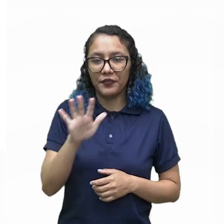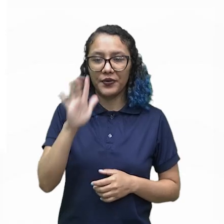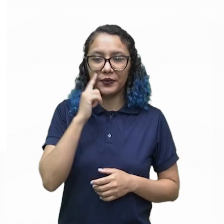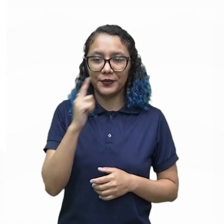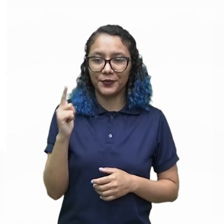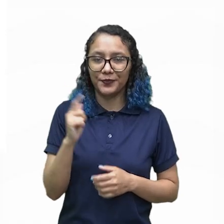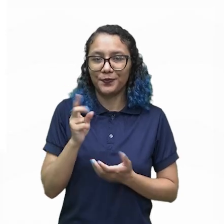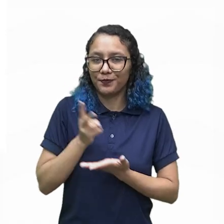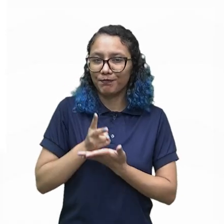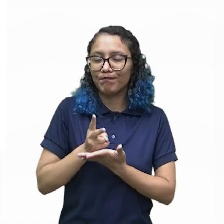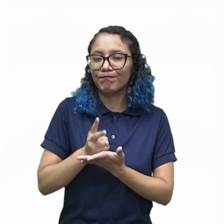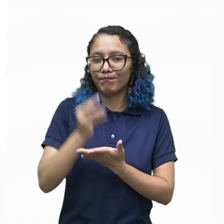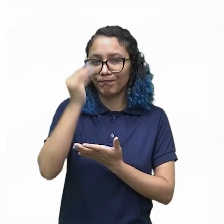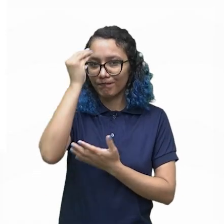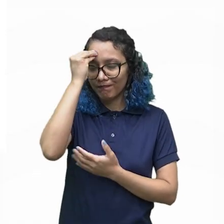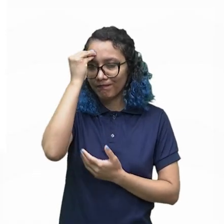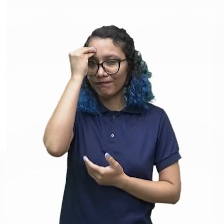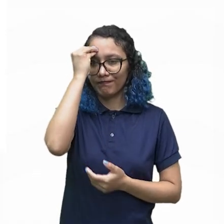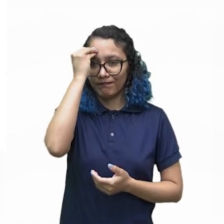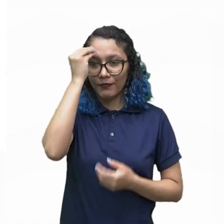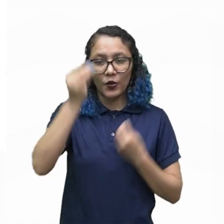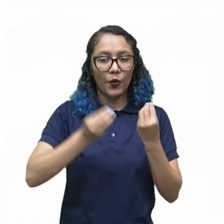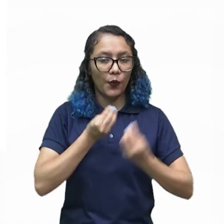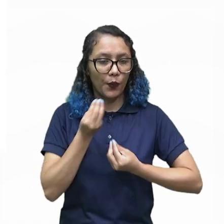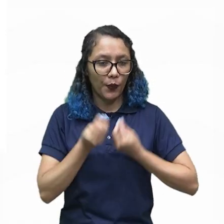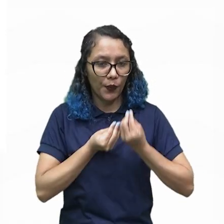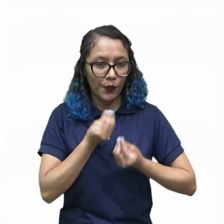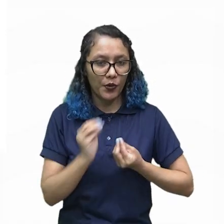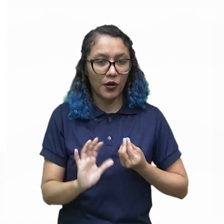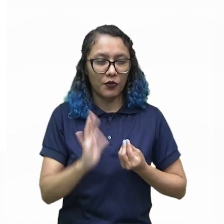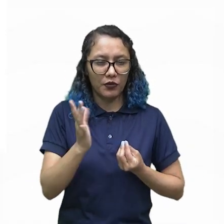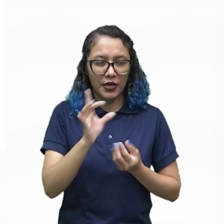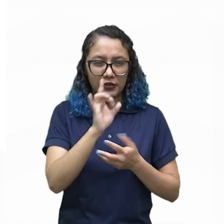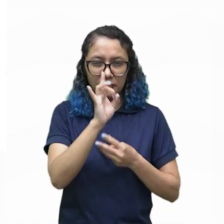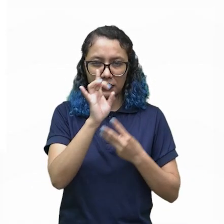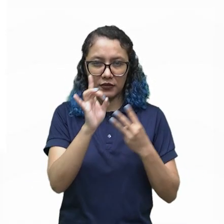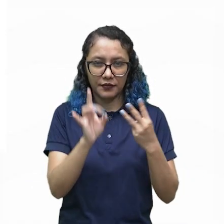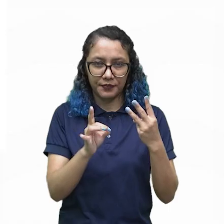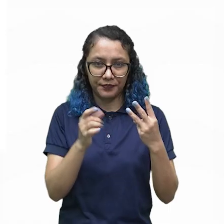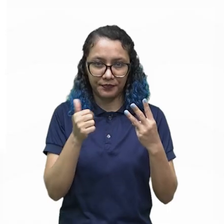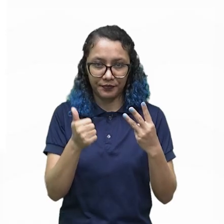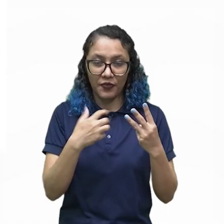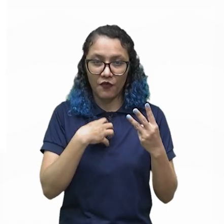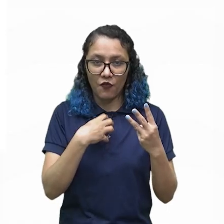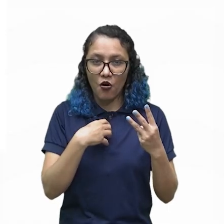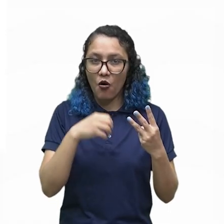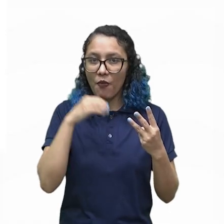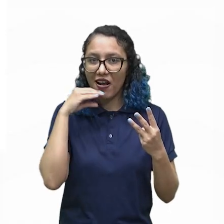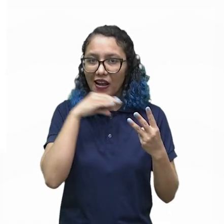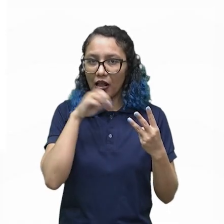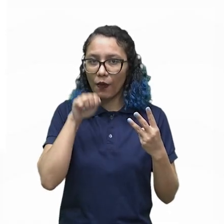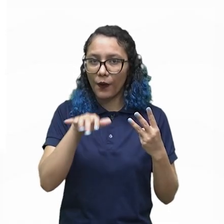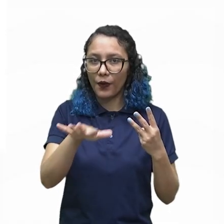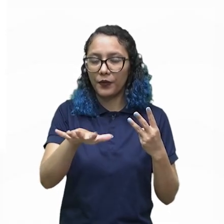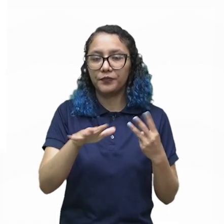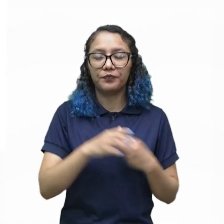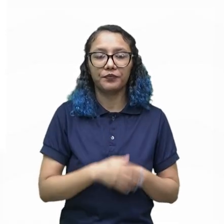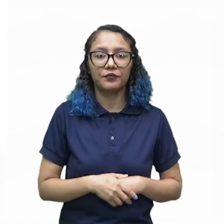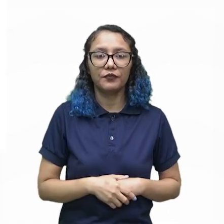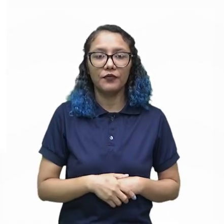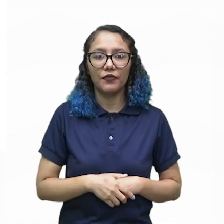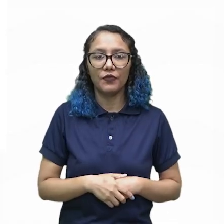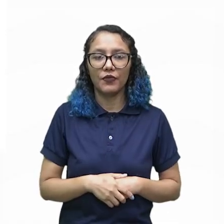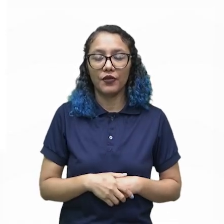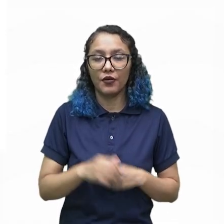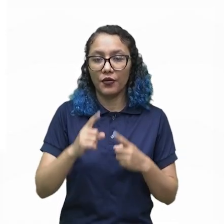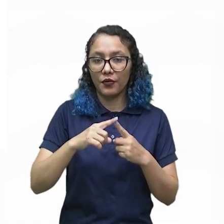ainda mais, né, como se dá cada um dos modelos de transmissão de calor. Condução, precisa desse